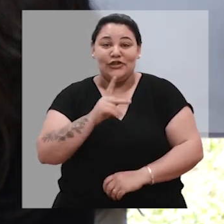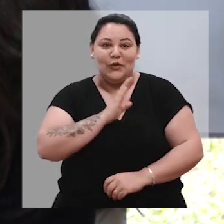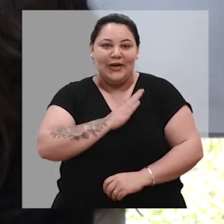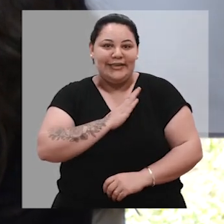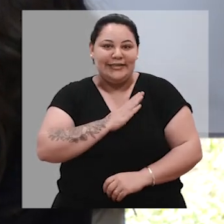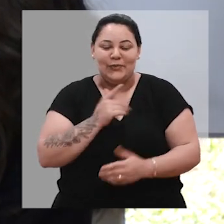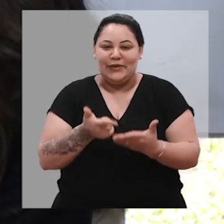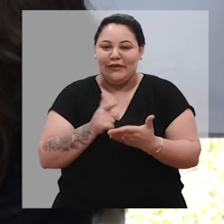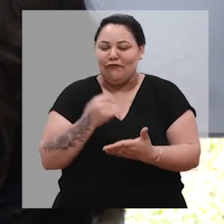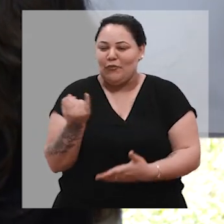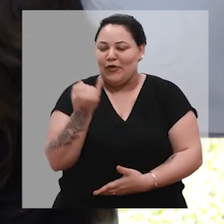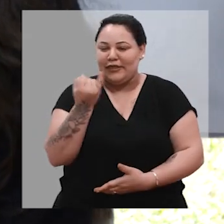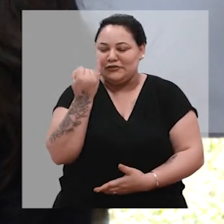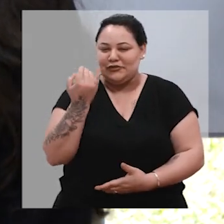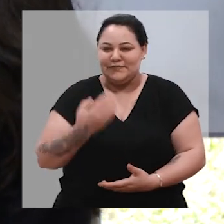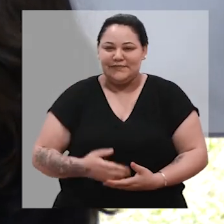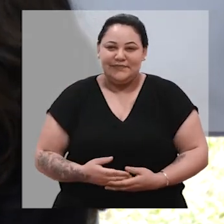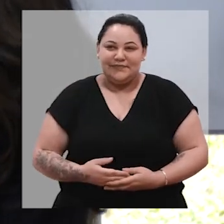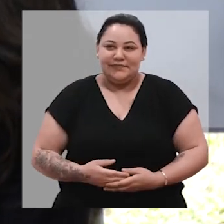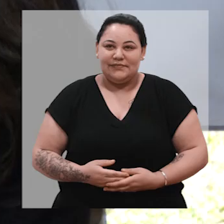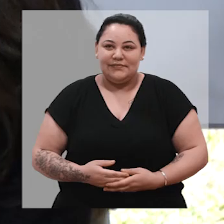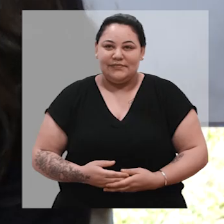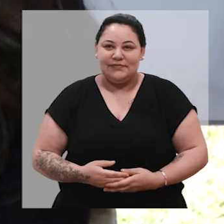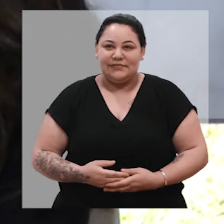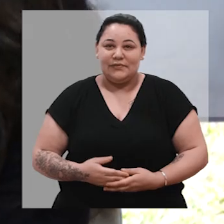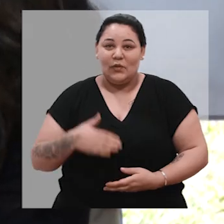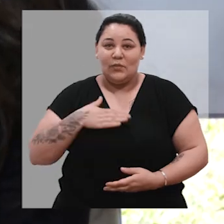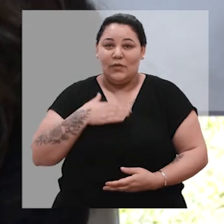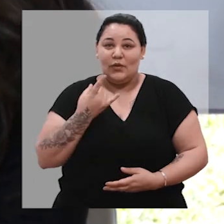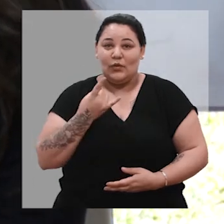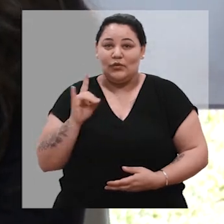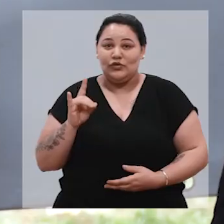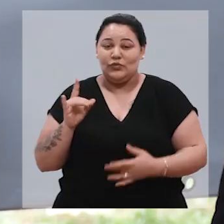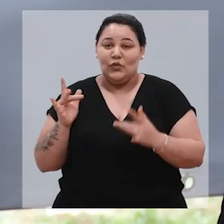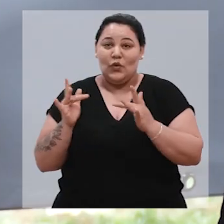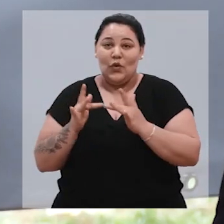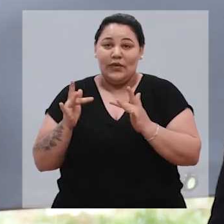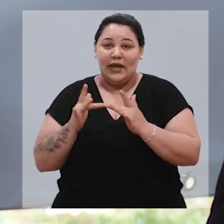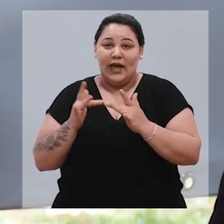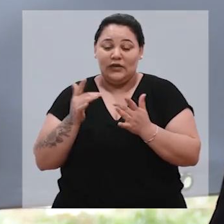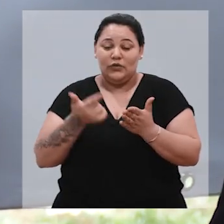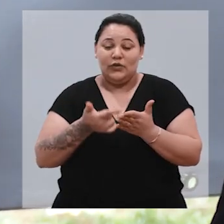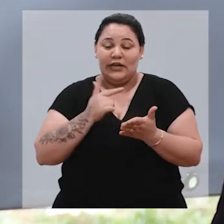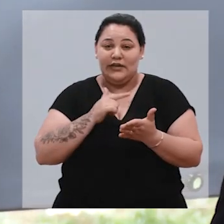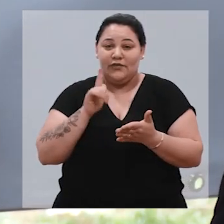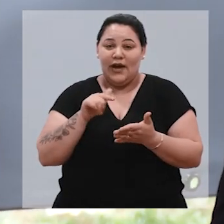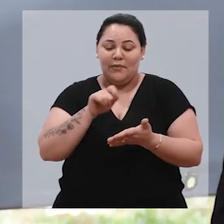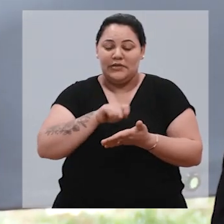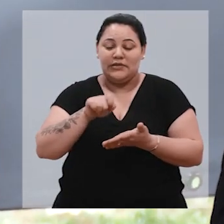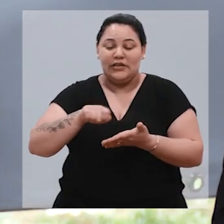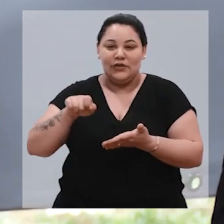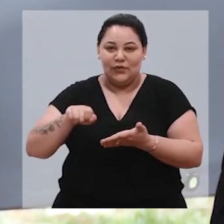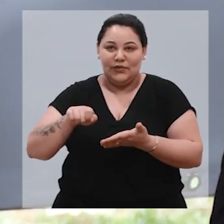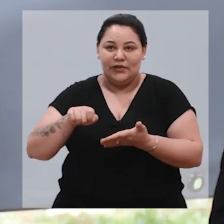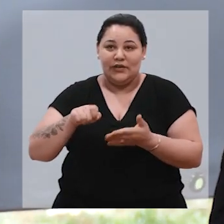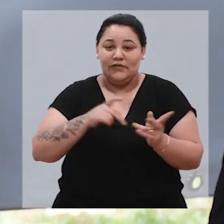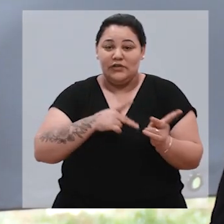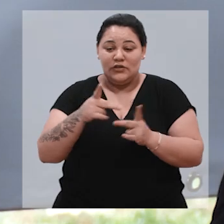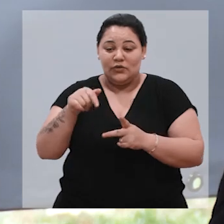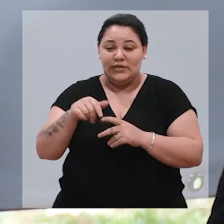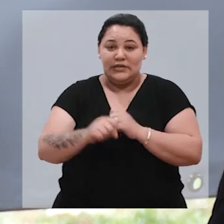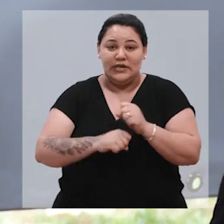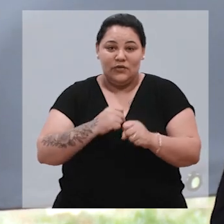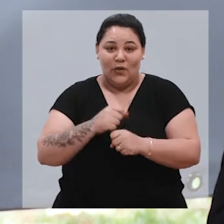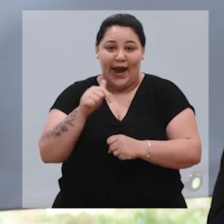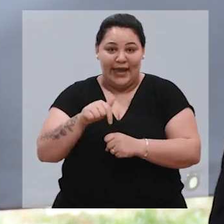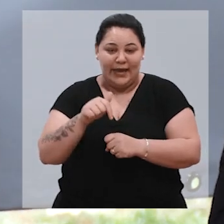do teu coração para quem está em casa? Bom, o meu último contato com os livros que eu estava lendo foi uma